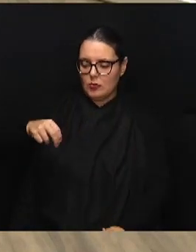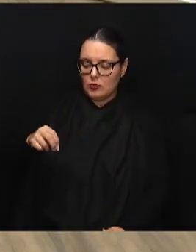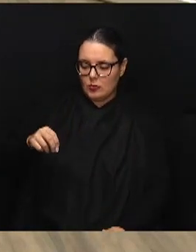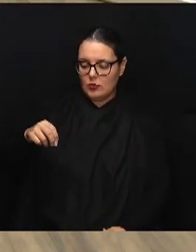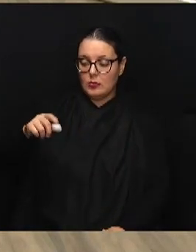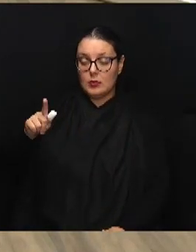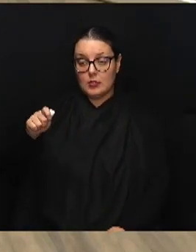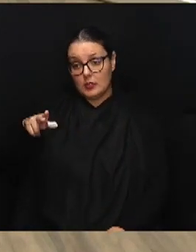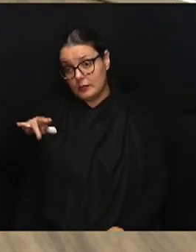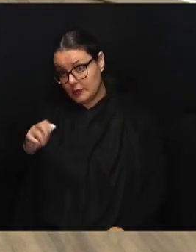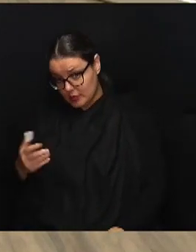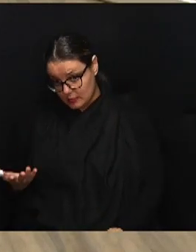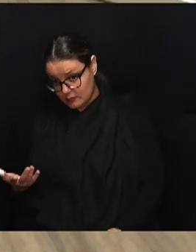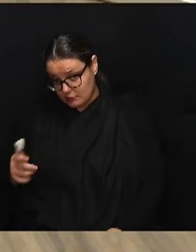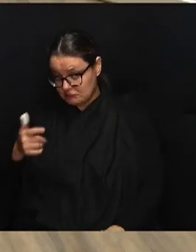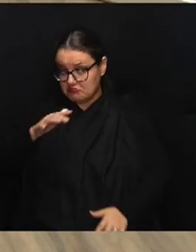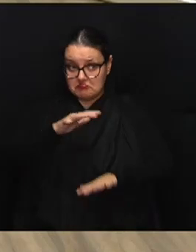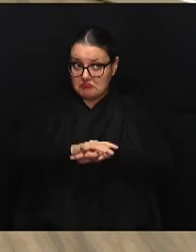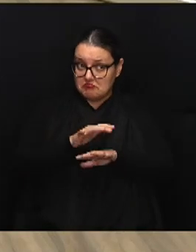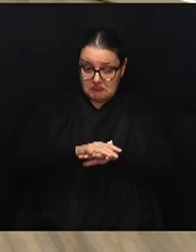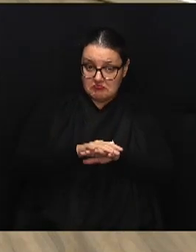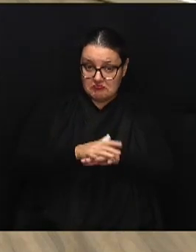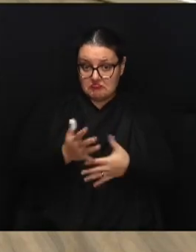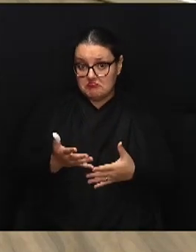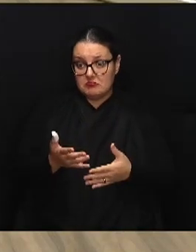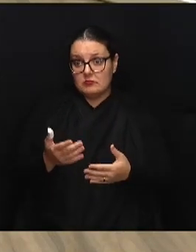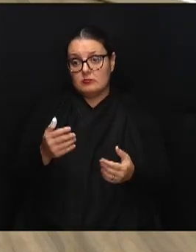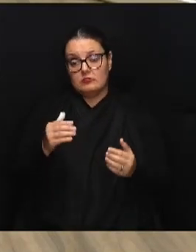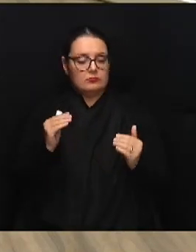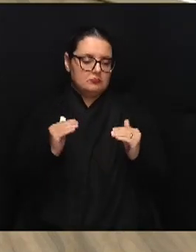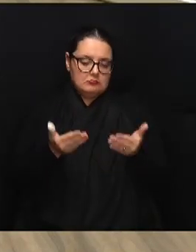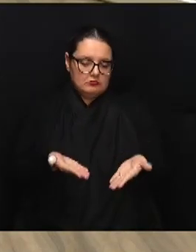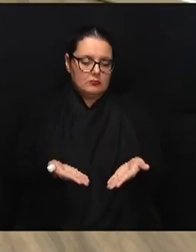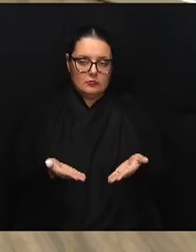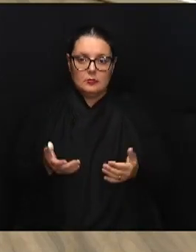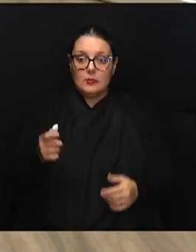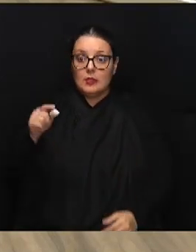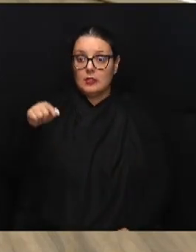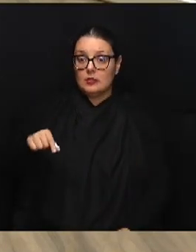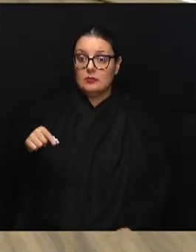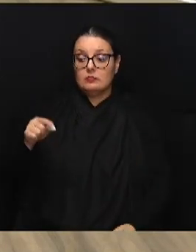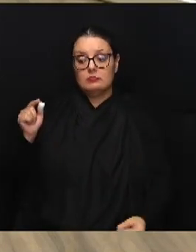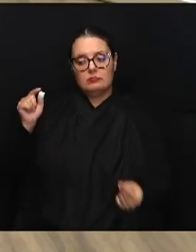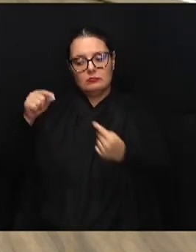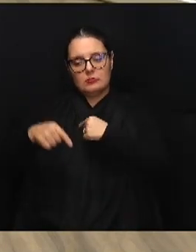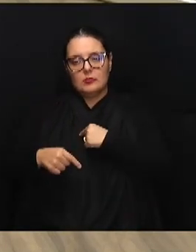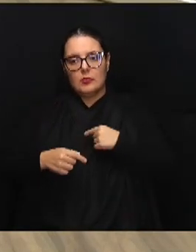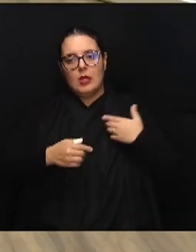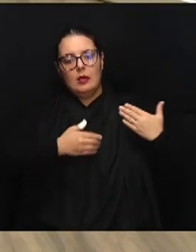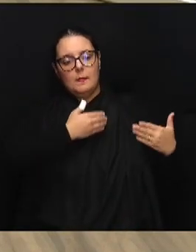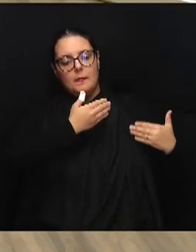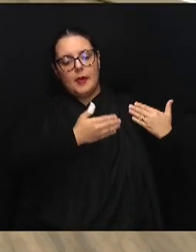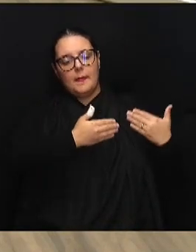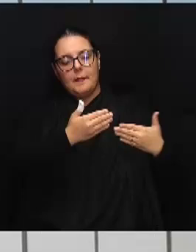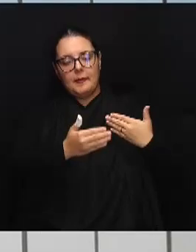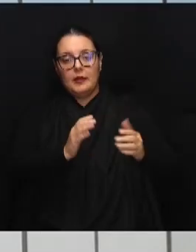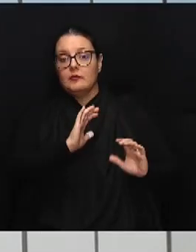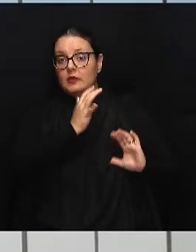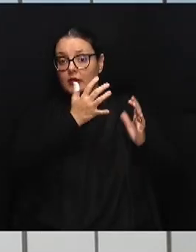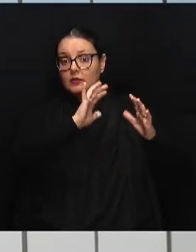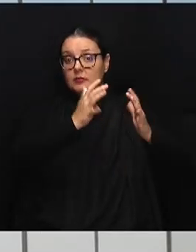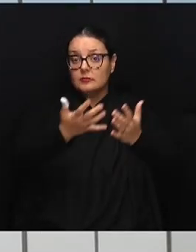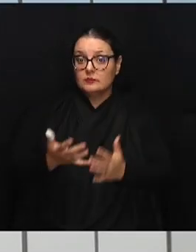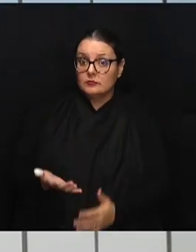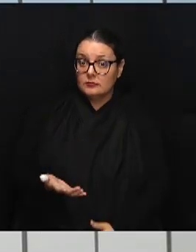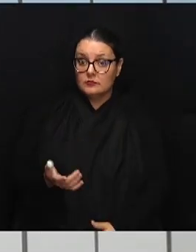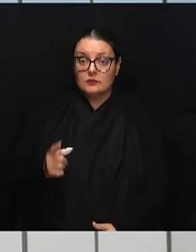uma fórmula para ela. Ela só está se opondo a uma fórmula que vem funcionando há séculos, né, e que